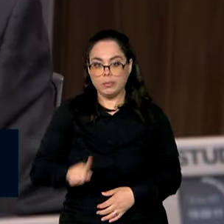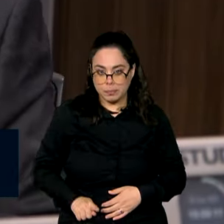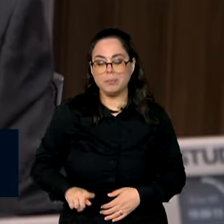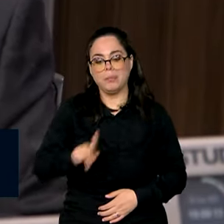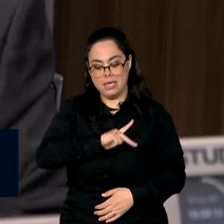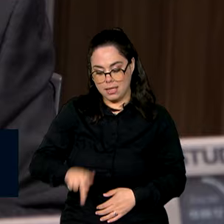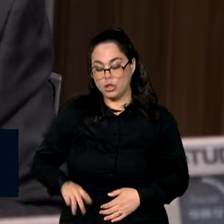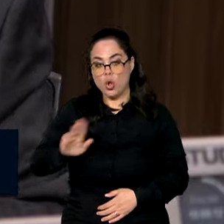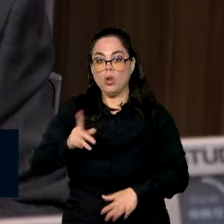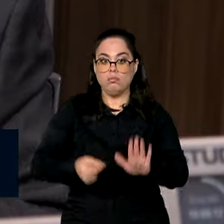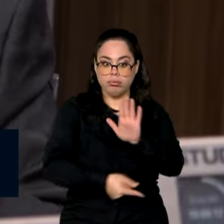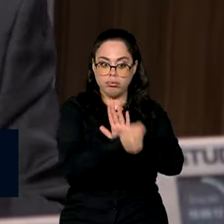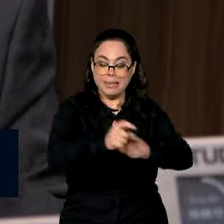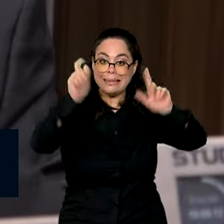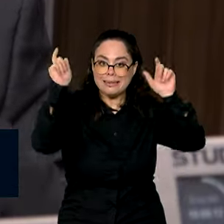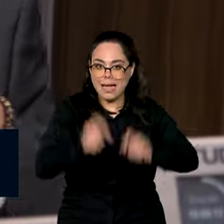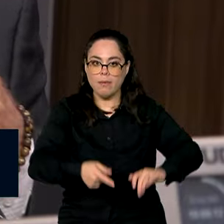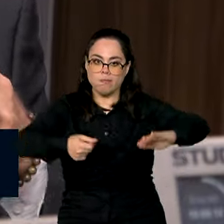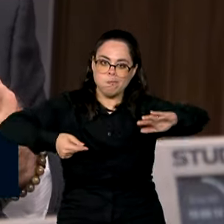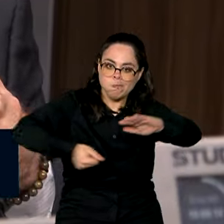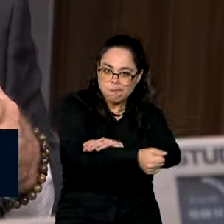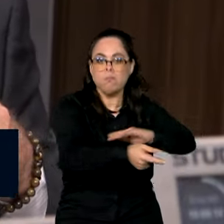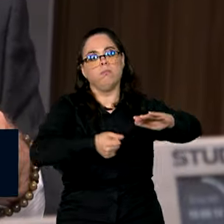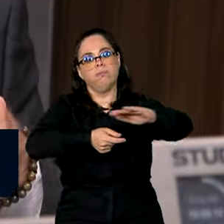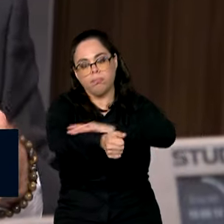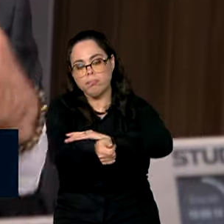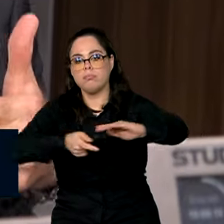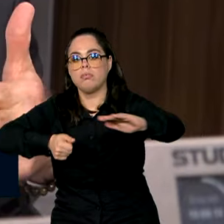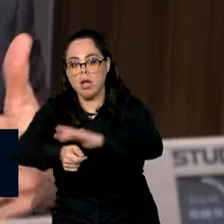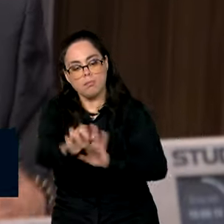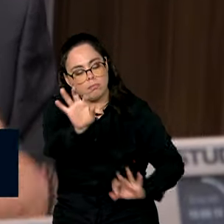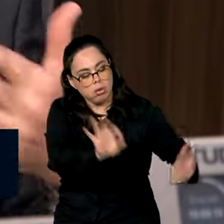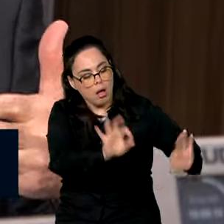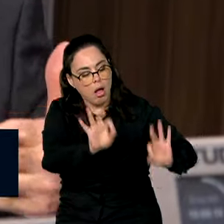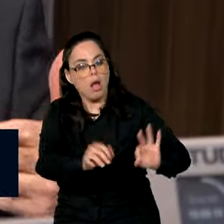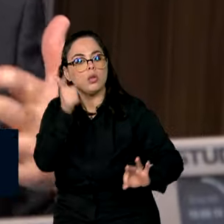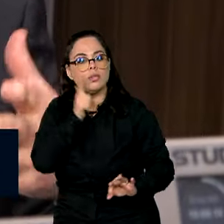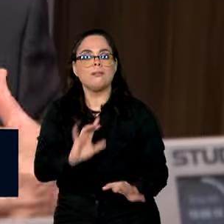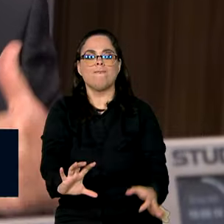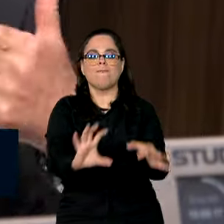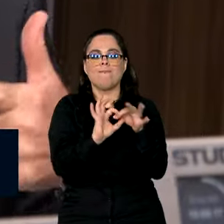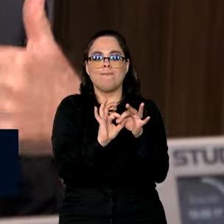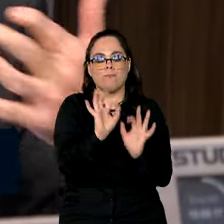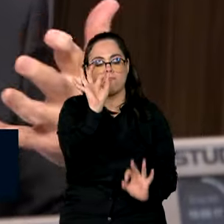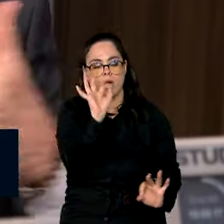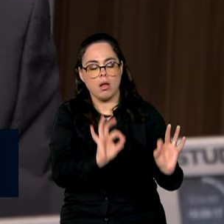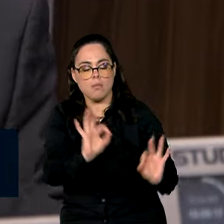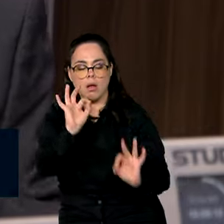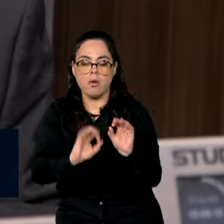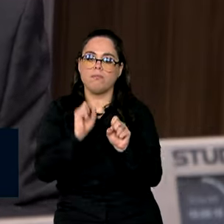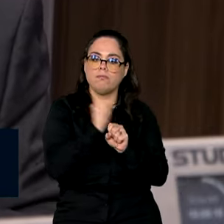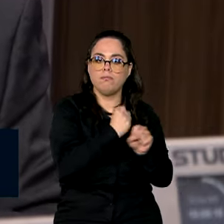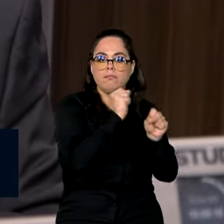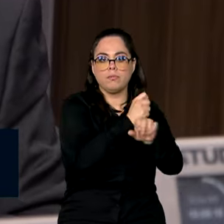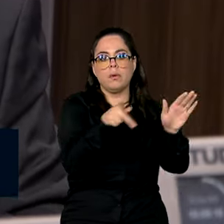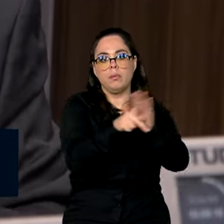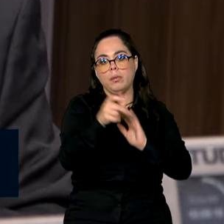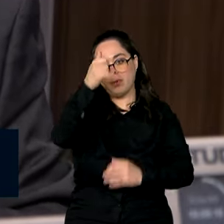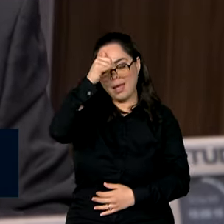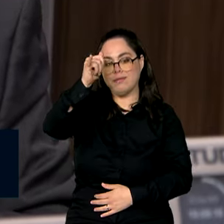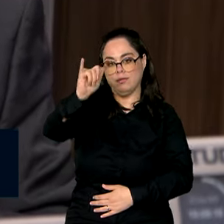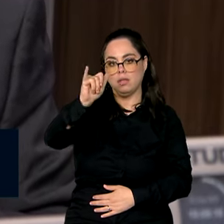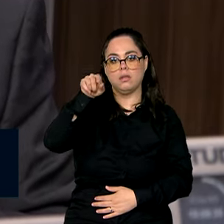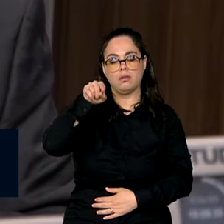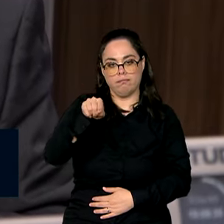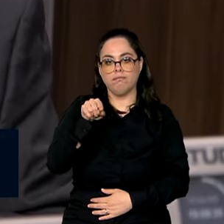Eh orçamento suficiente para que eh eh eh seja possível a gente retomar essas obras de de prevenção